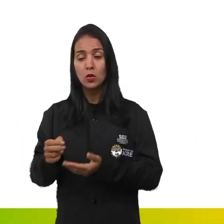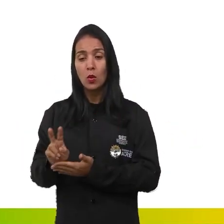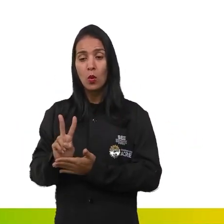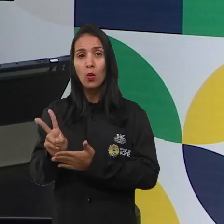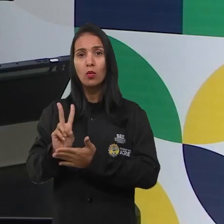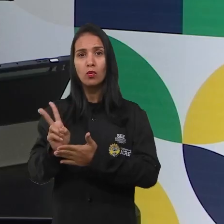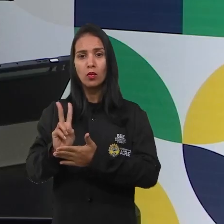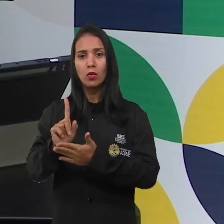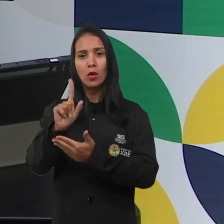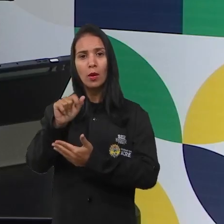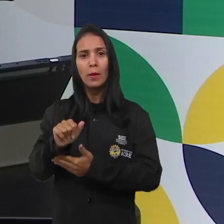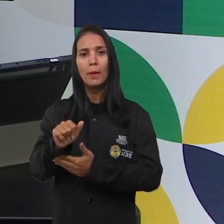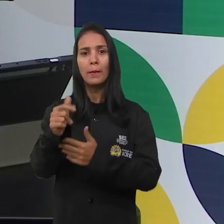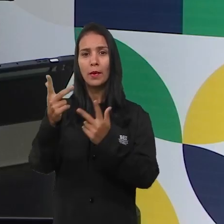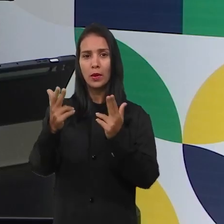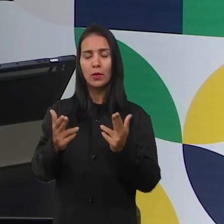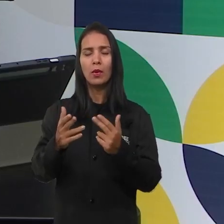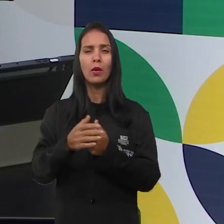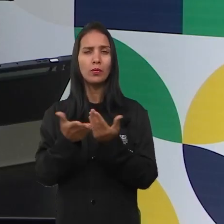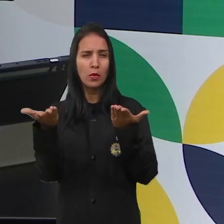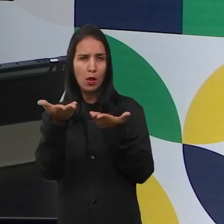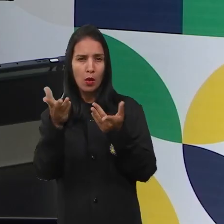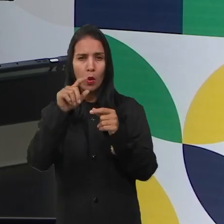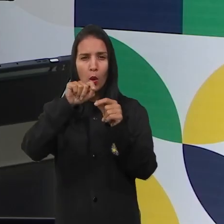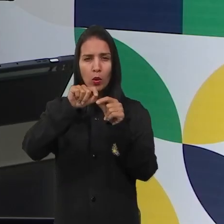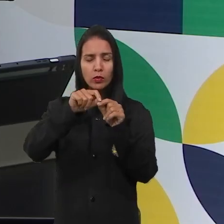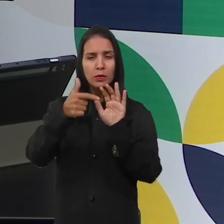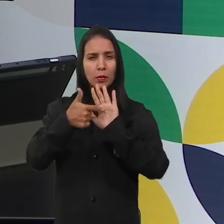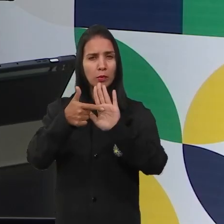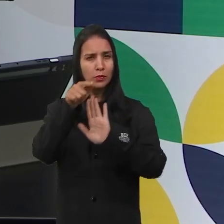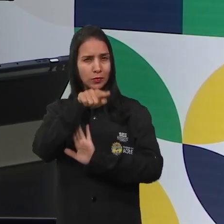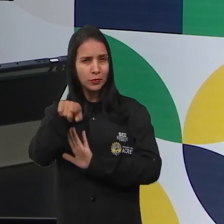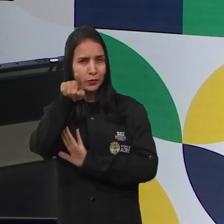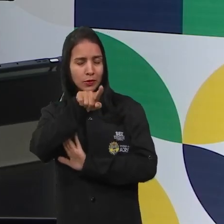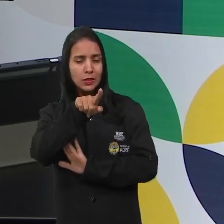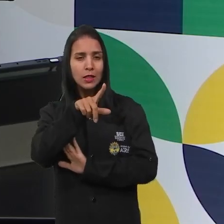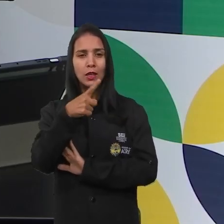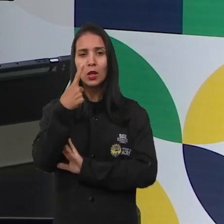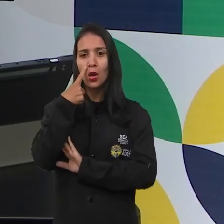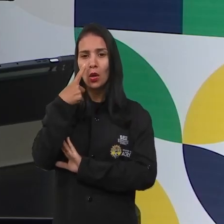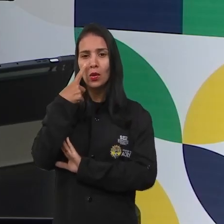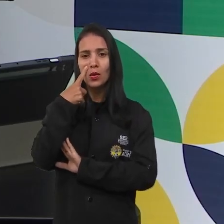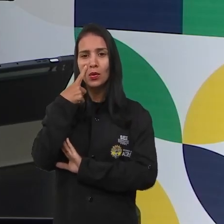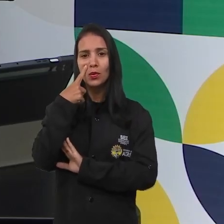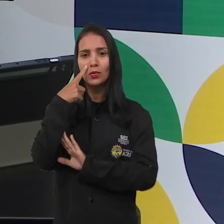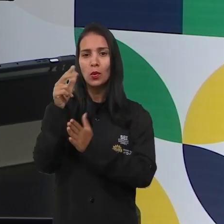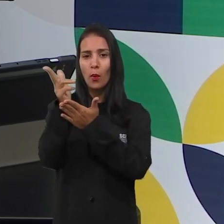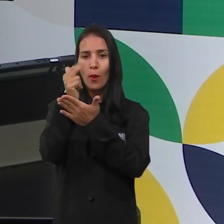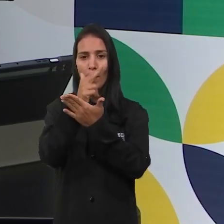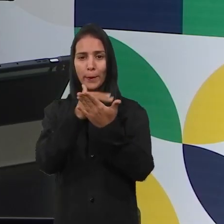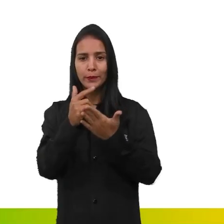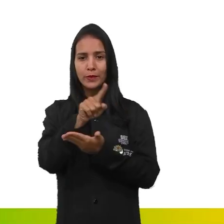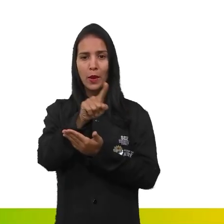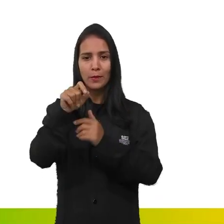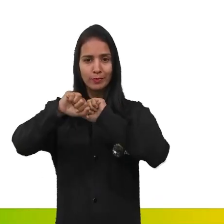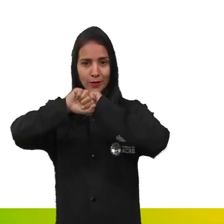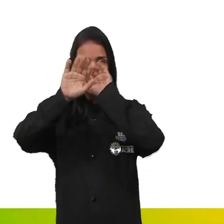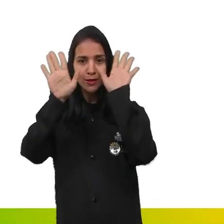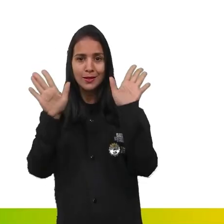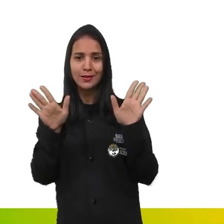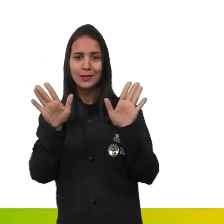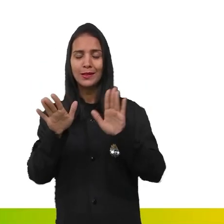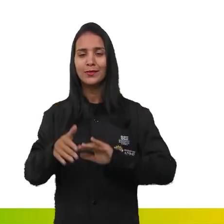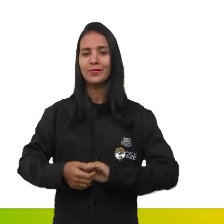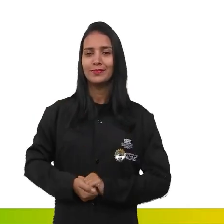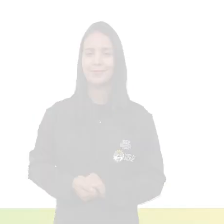de Cavalieri. Eu vou mostrar para vocês uma animaçãozinha aqui no GeoGebra para isso ficar mais claro. Deixa eu